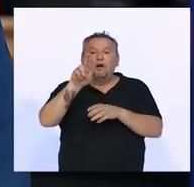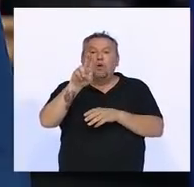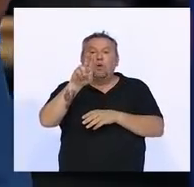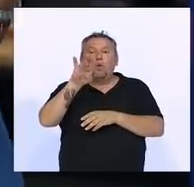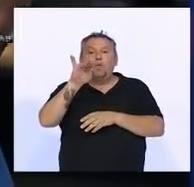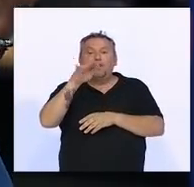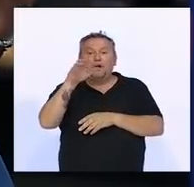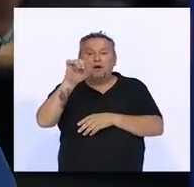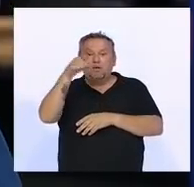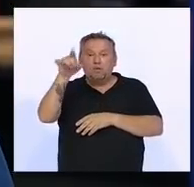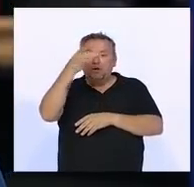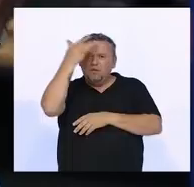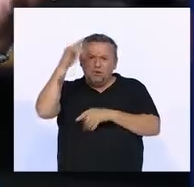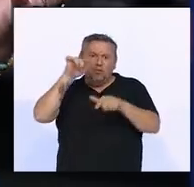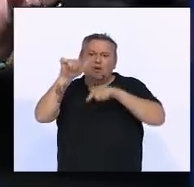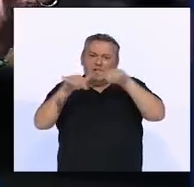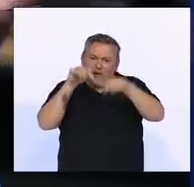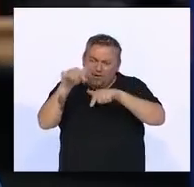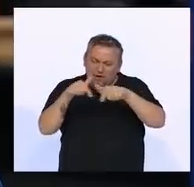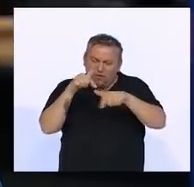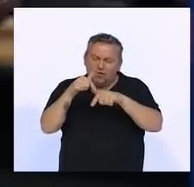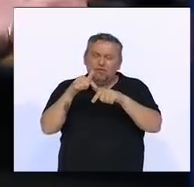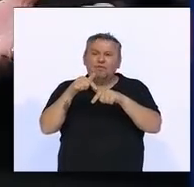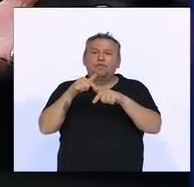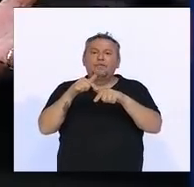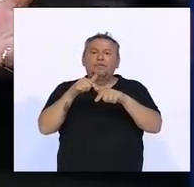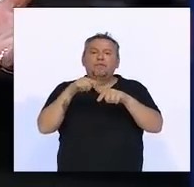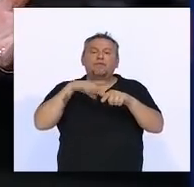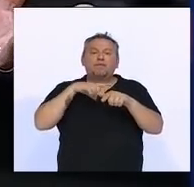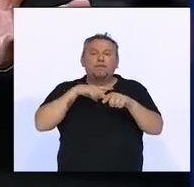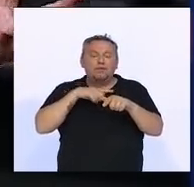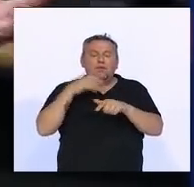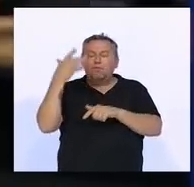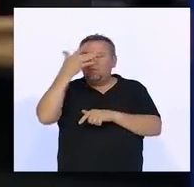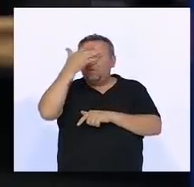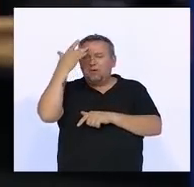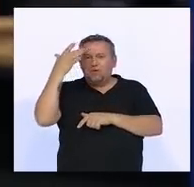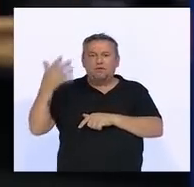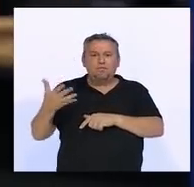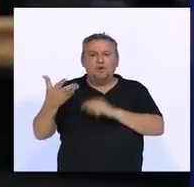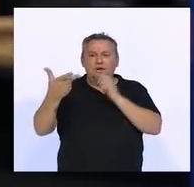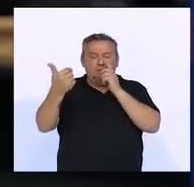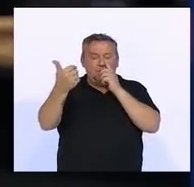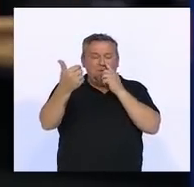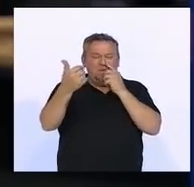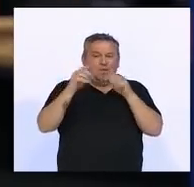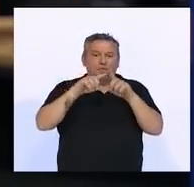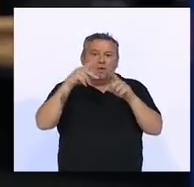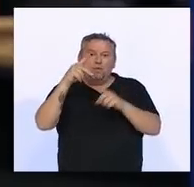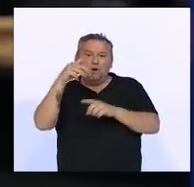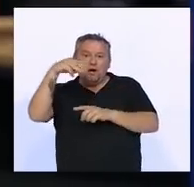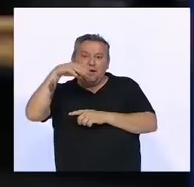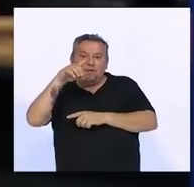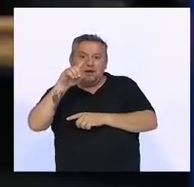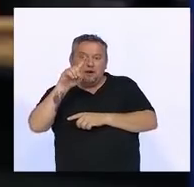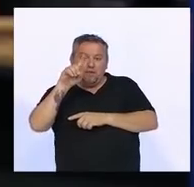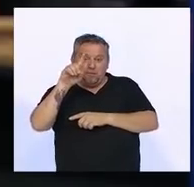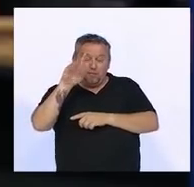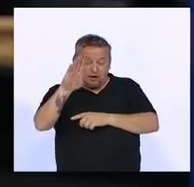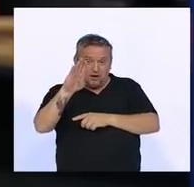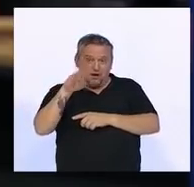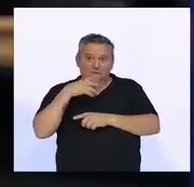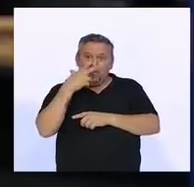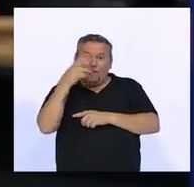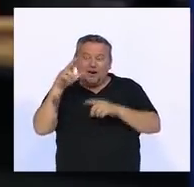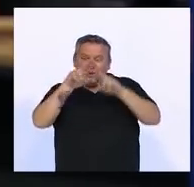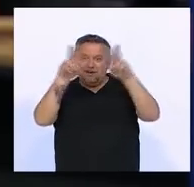até anônimas no PMDB do interior desse país, que são pessoas espetaculares. Então, o PMDB foi assaltado por um grupo, meia dúzia, ou